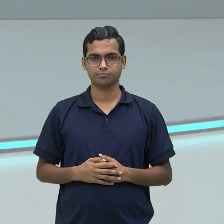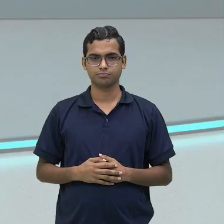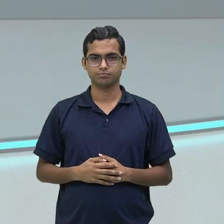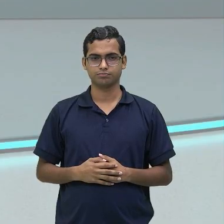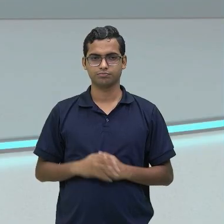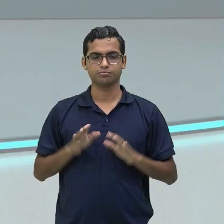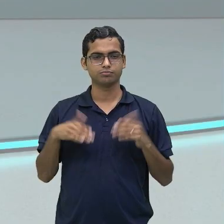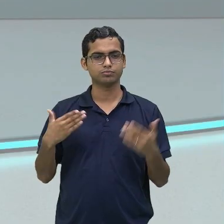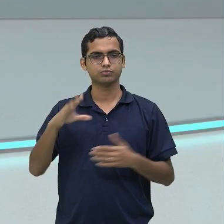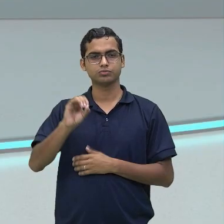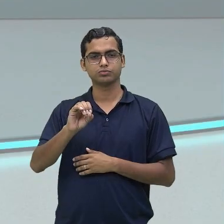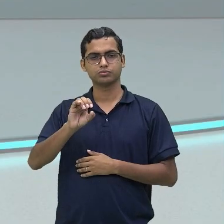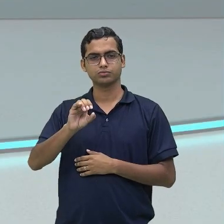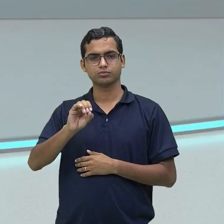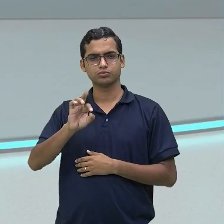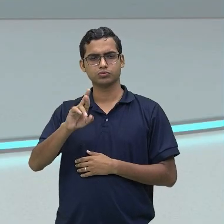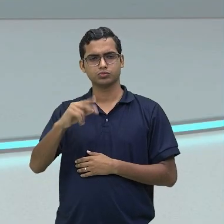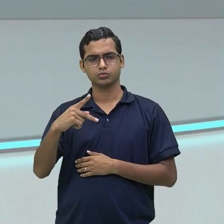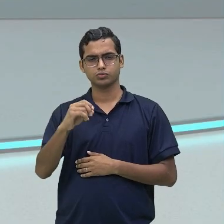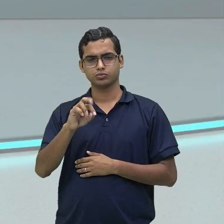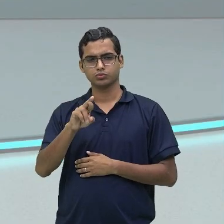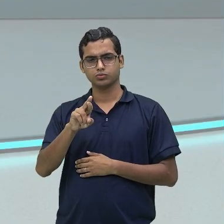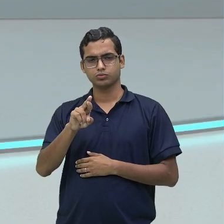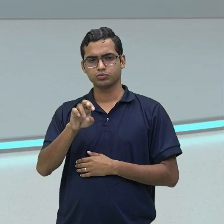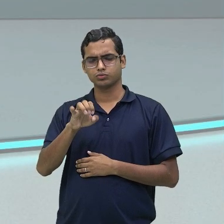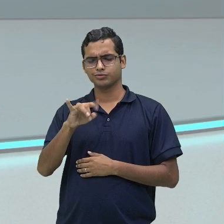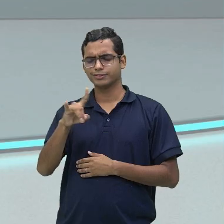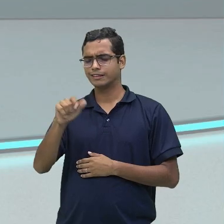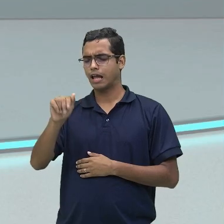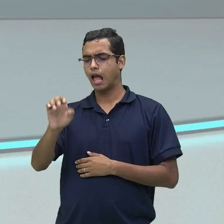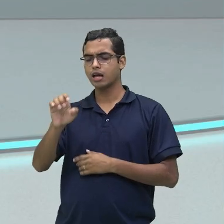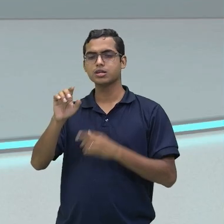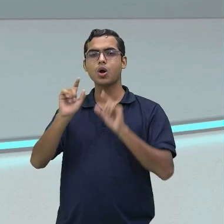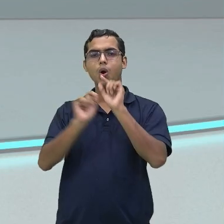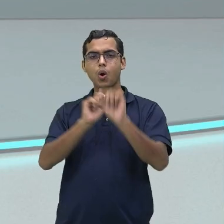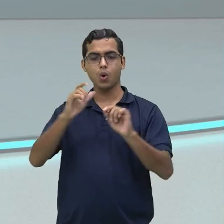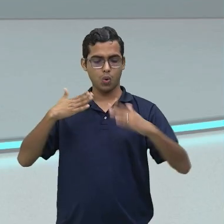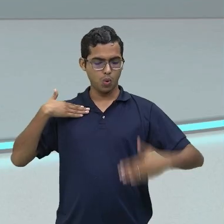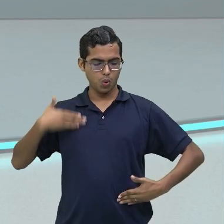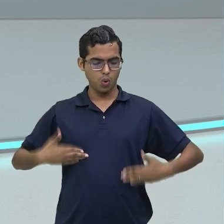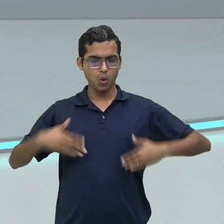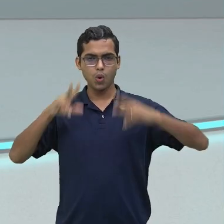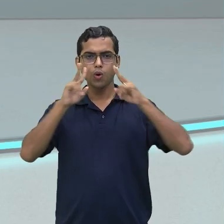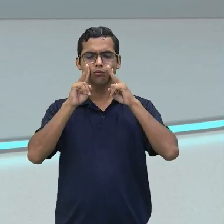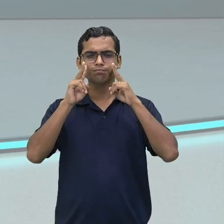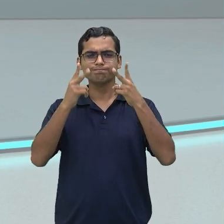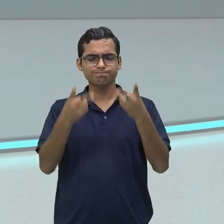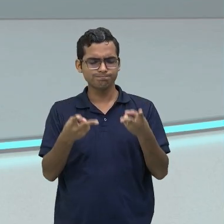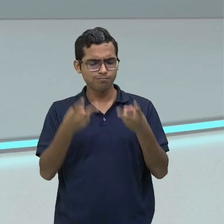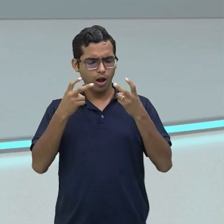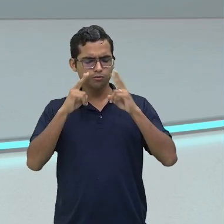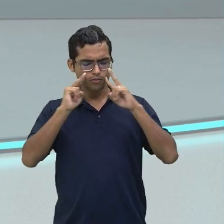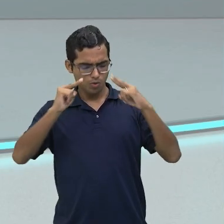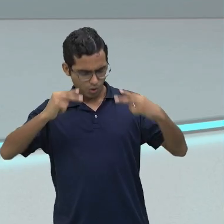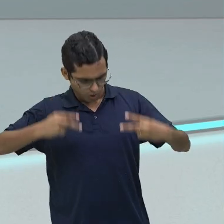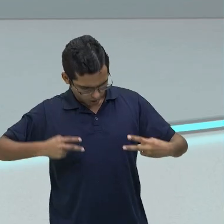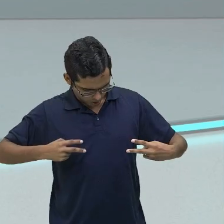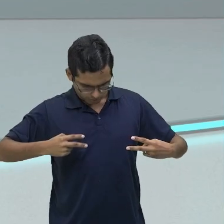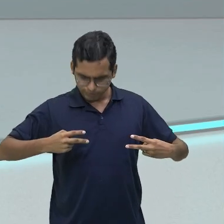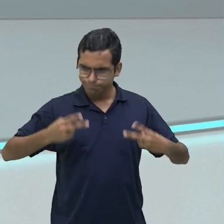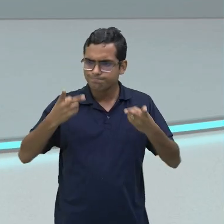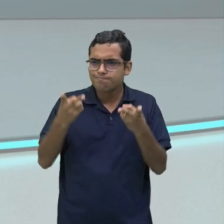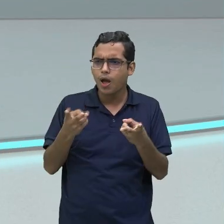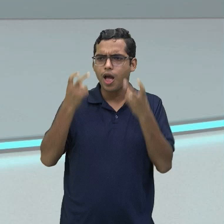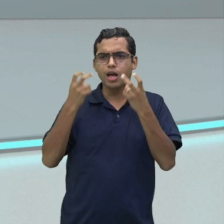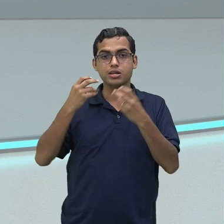Quando a gente fala de perceber esse corpo, eu vou perceber as minhas experiências. Eu tenho um momento para